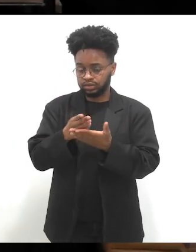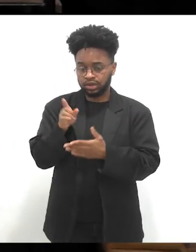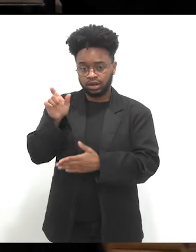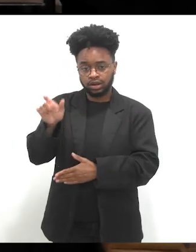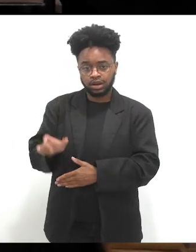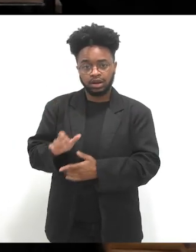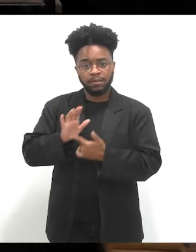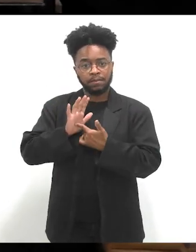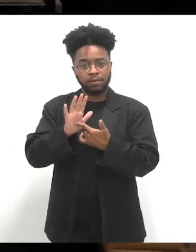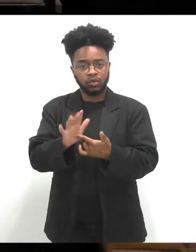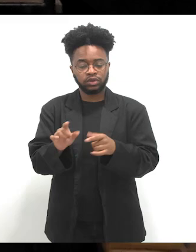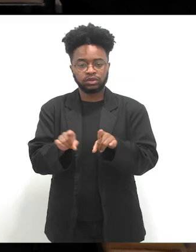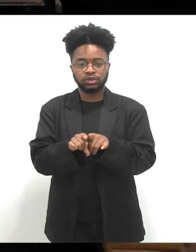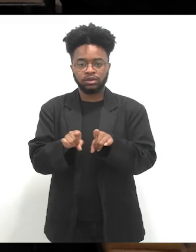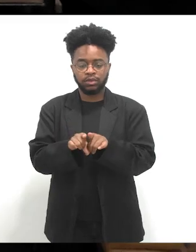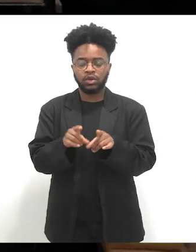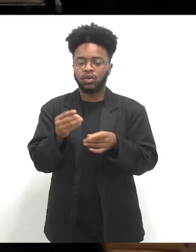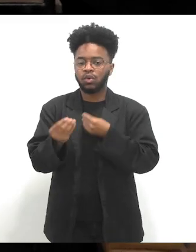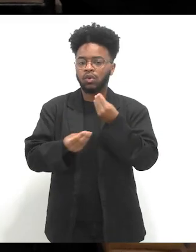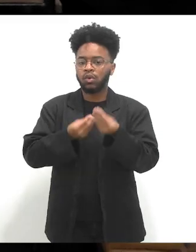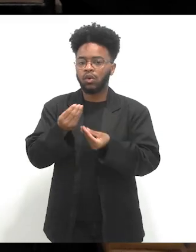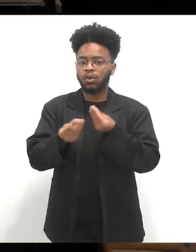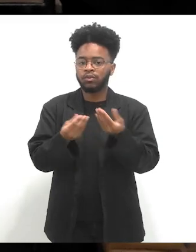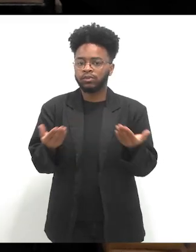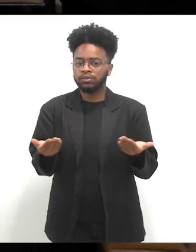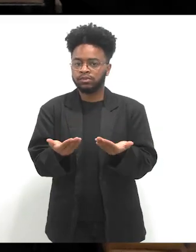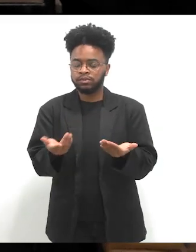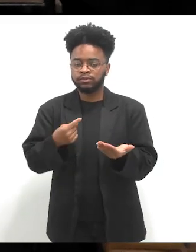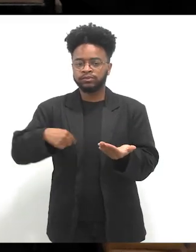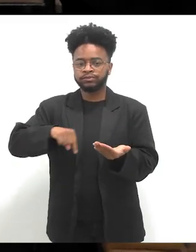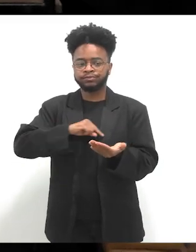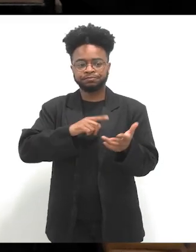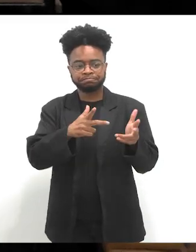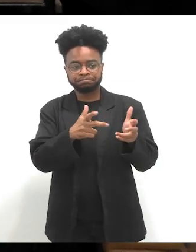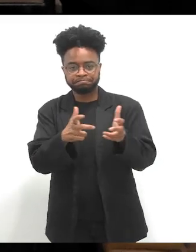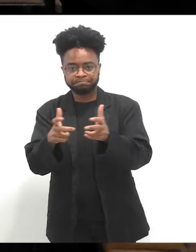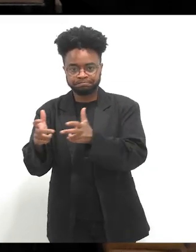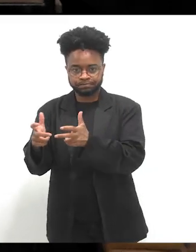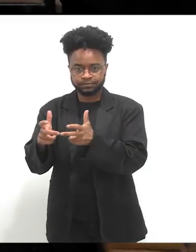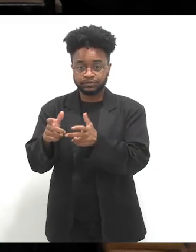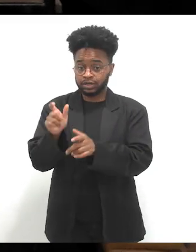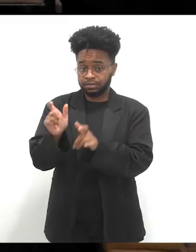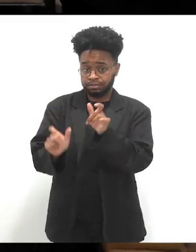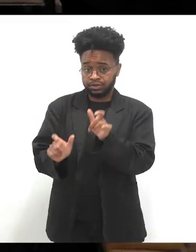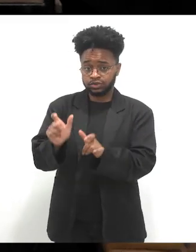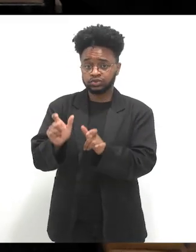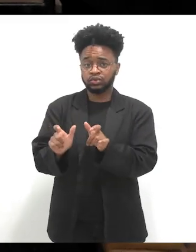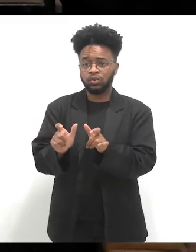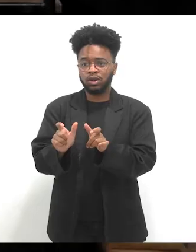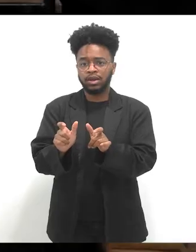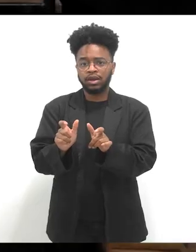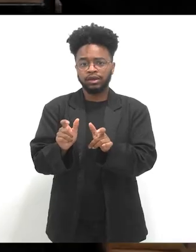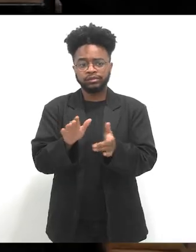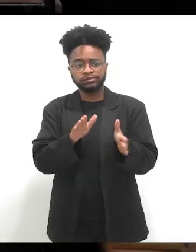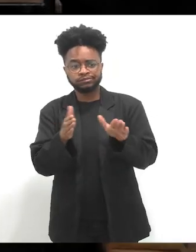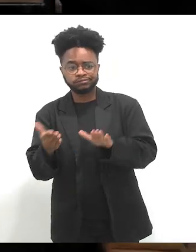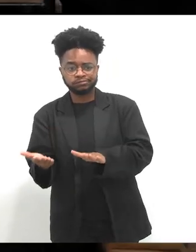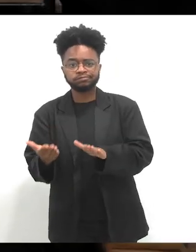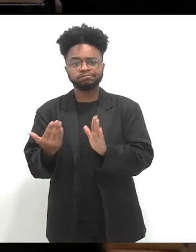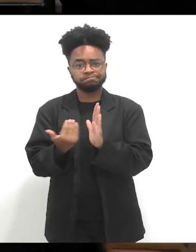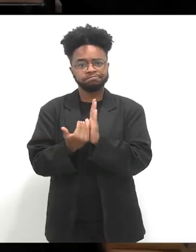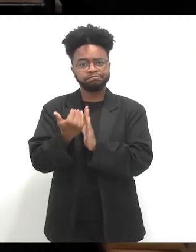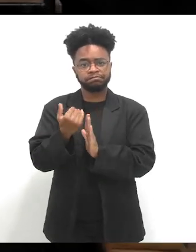ele apresenta também essa questão de como, ultimamente, a gente tem visto isso, né? As pessoas têm perdido muitas